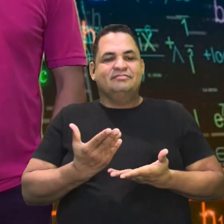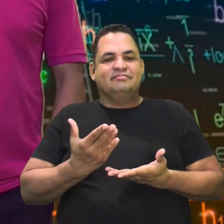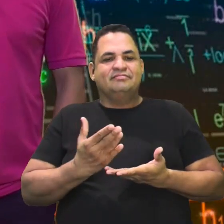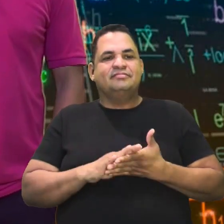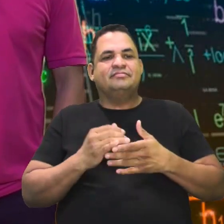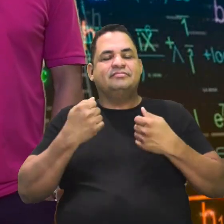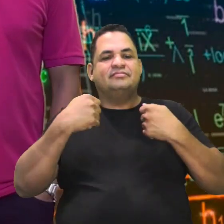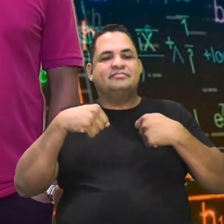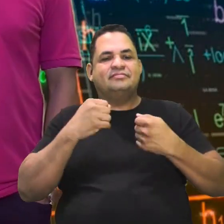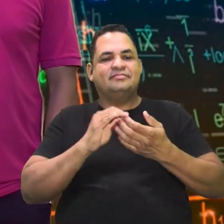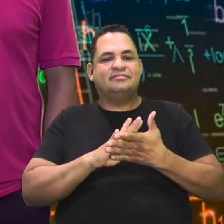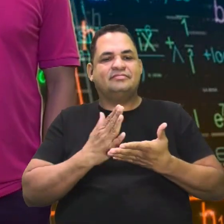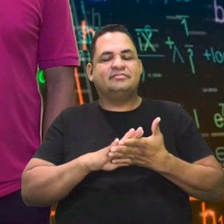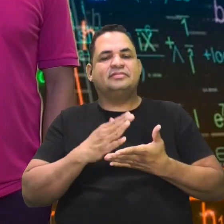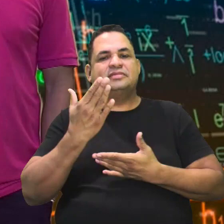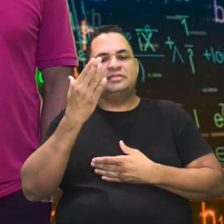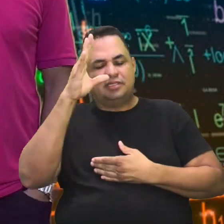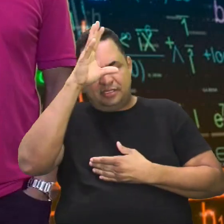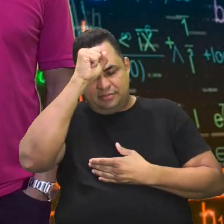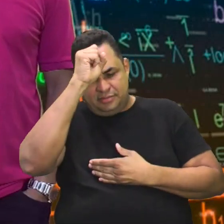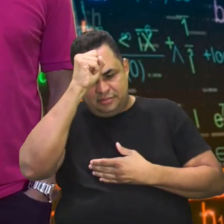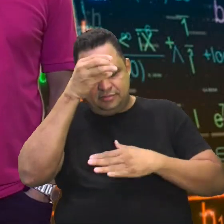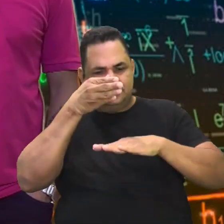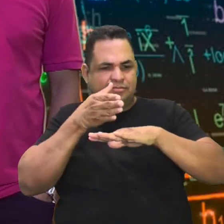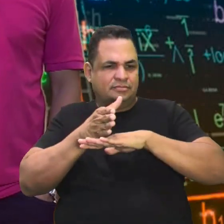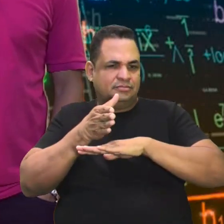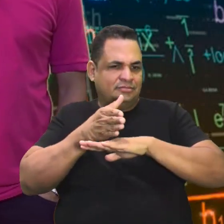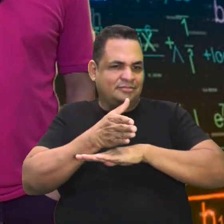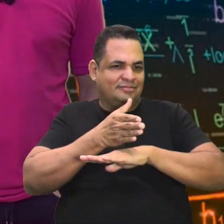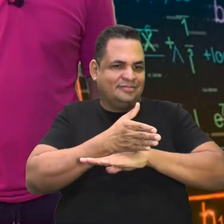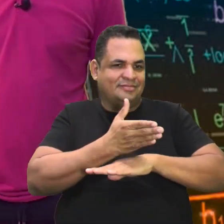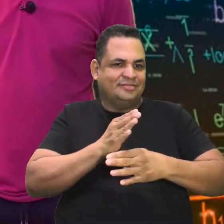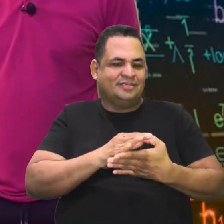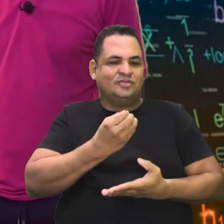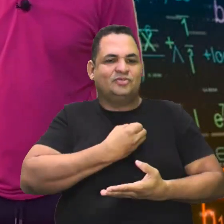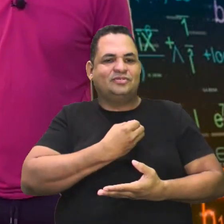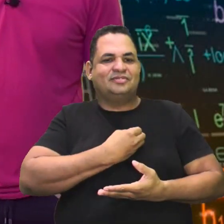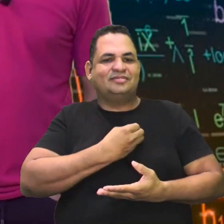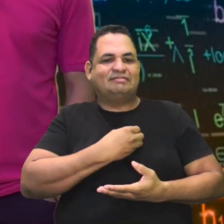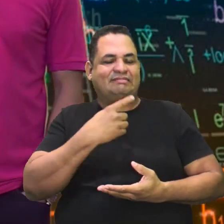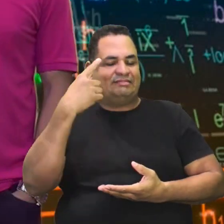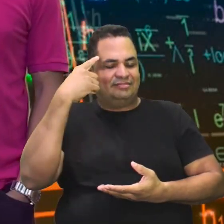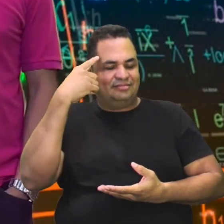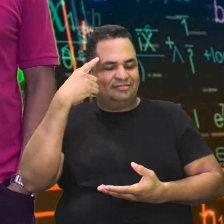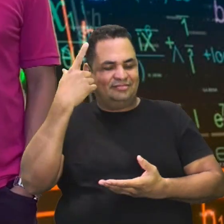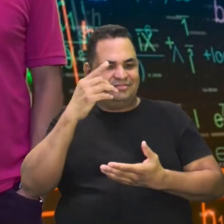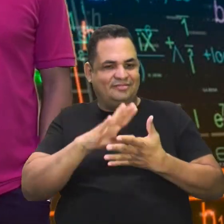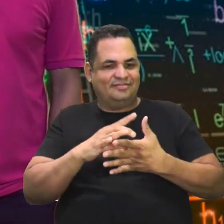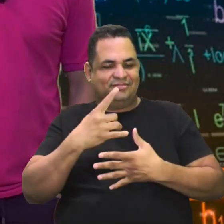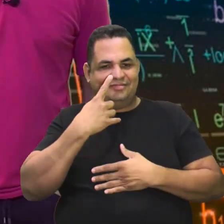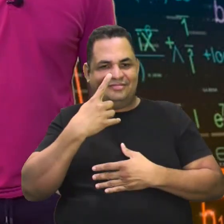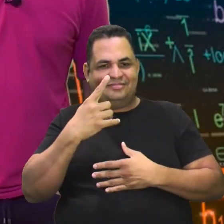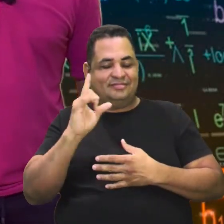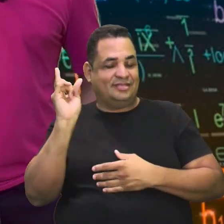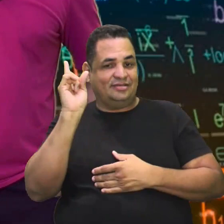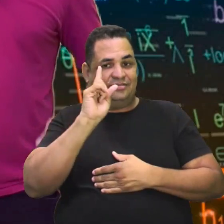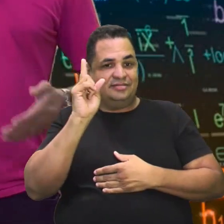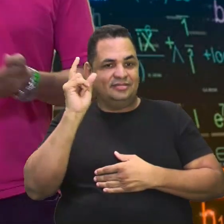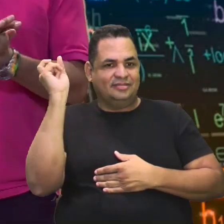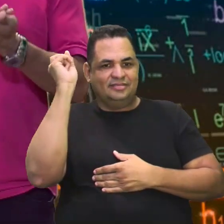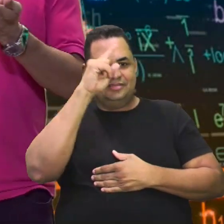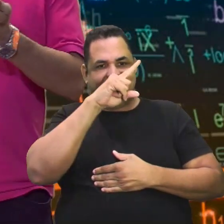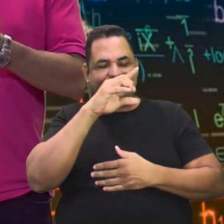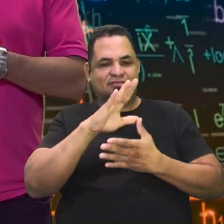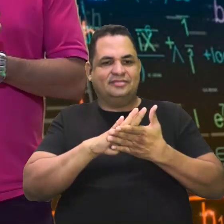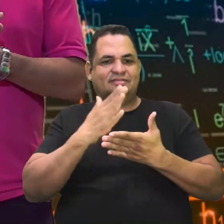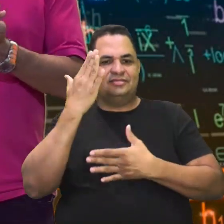para vocês poderem digerir informação, acessar aos dados aqui da sua memória e verificar que não é difícil. O importante